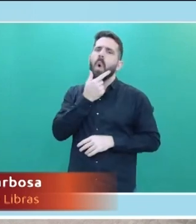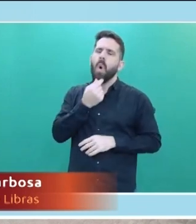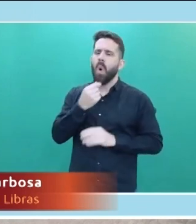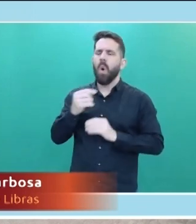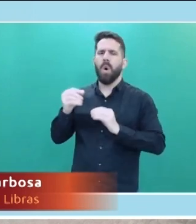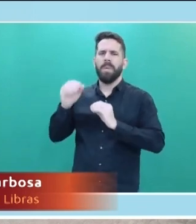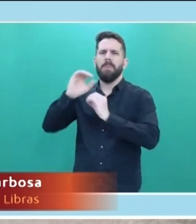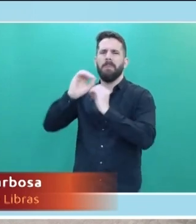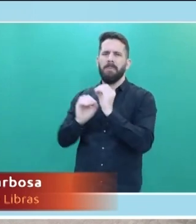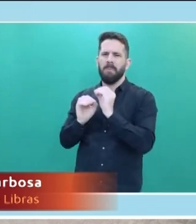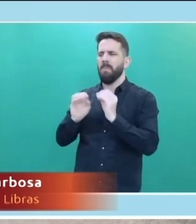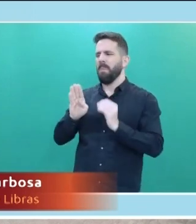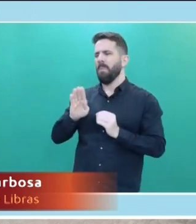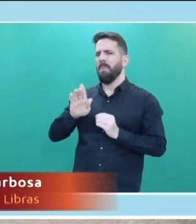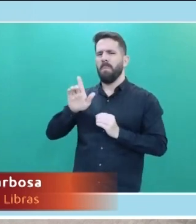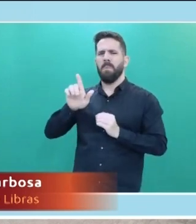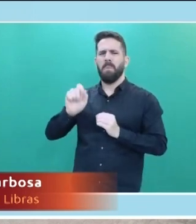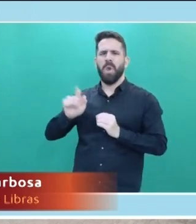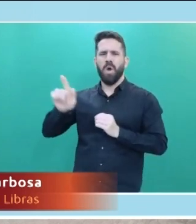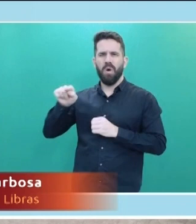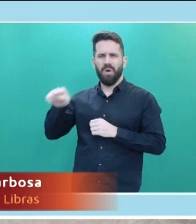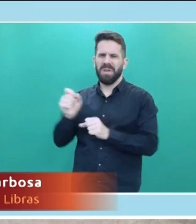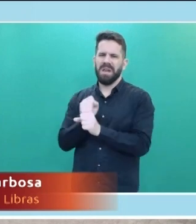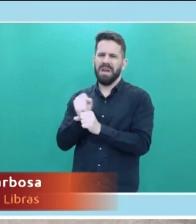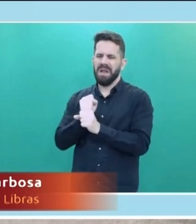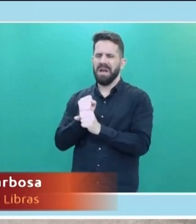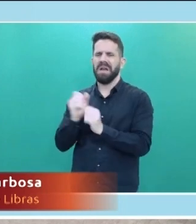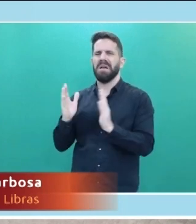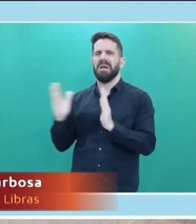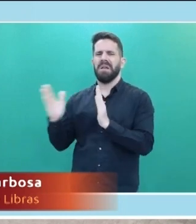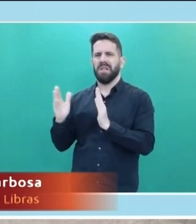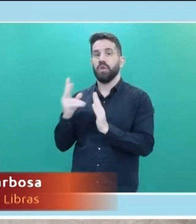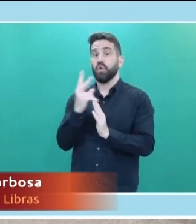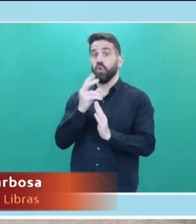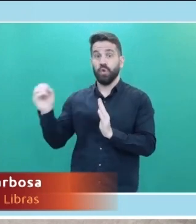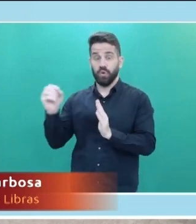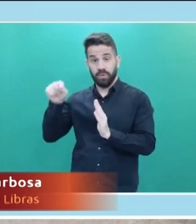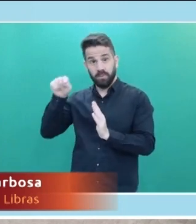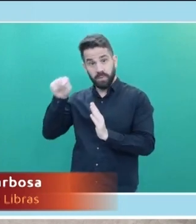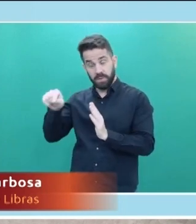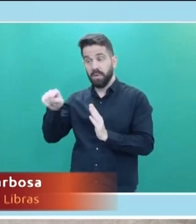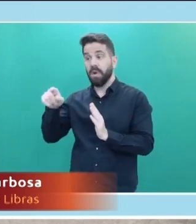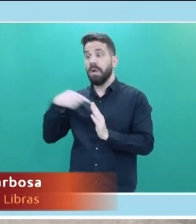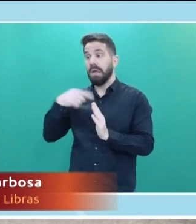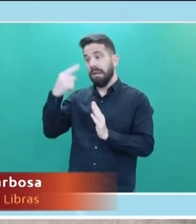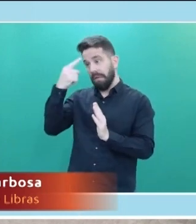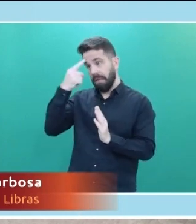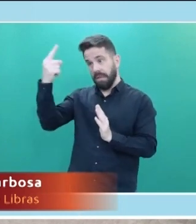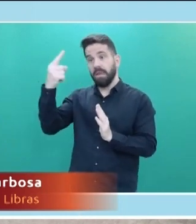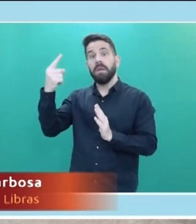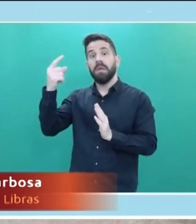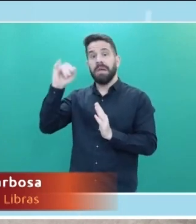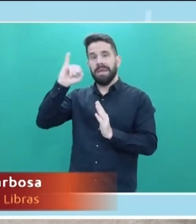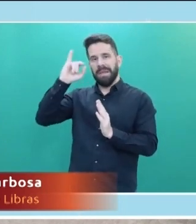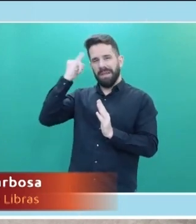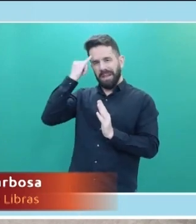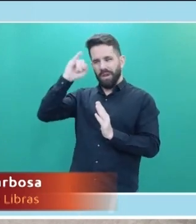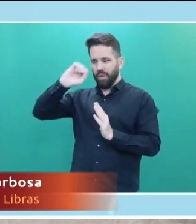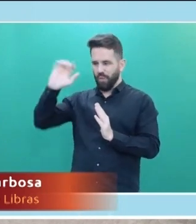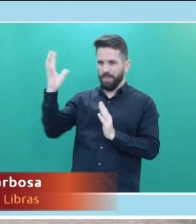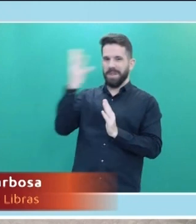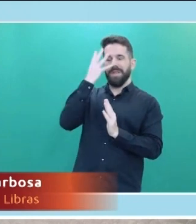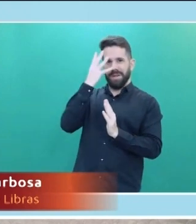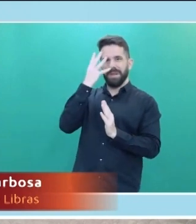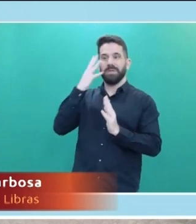um movimento online ultra-reacionário, chamado Iluminismo das Trevas, ou